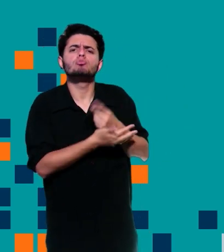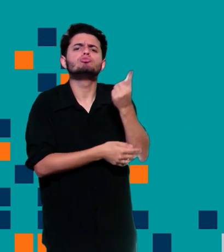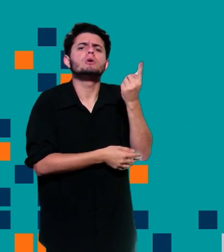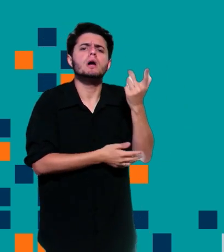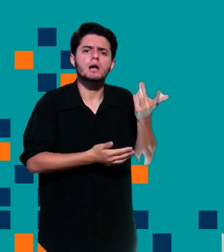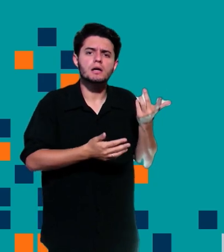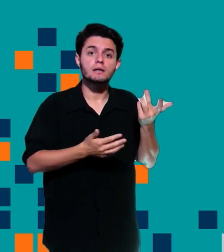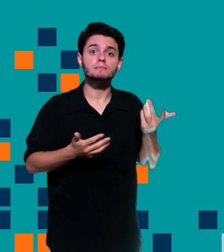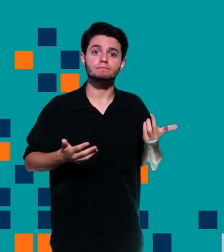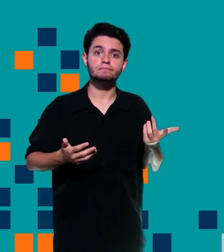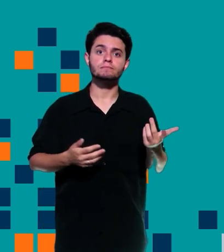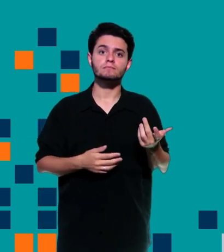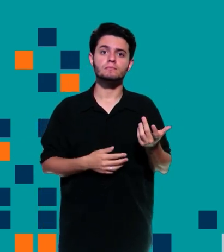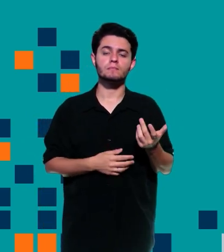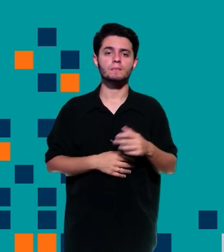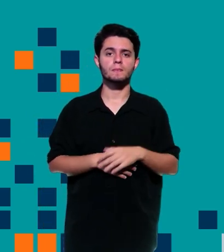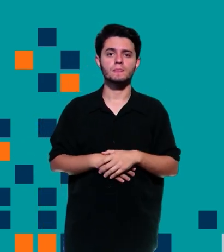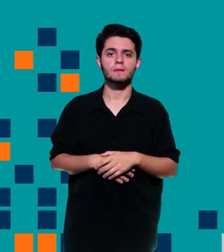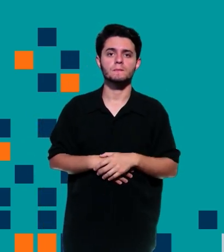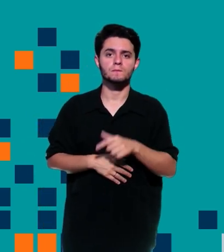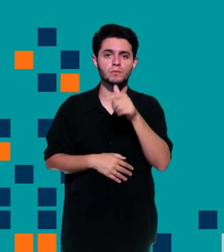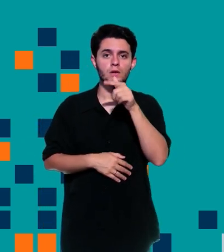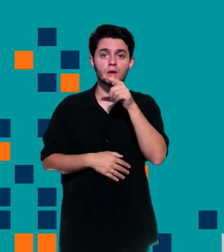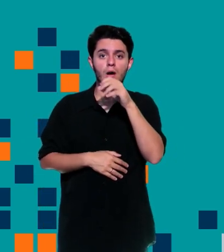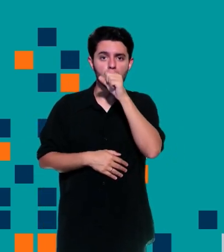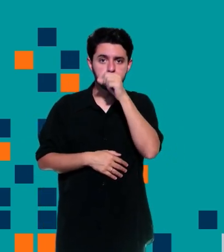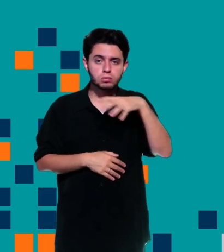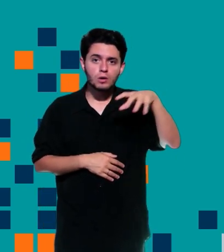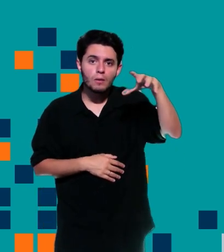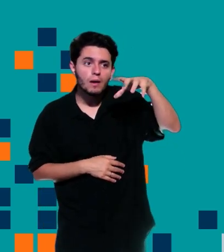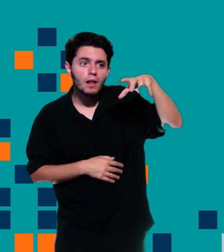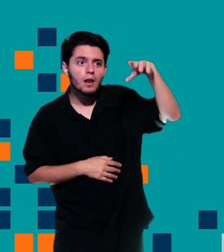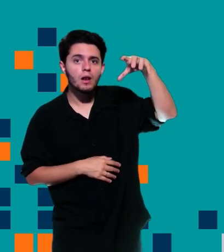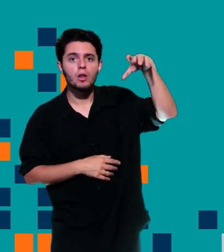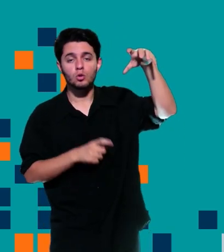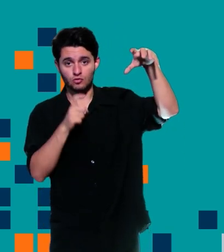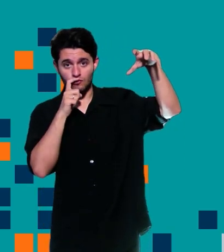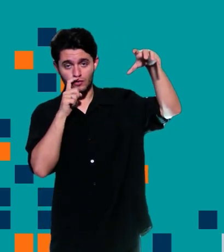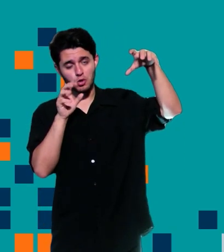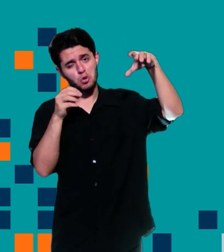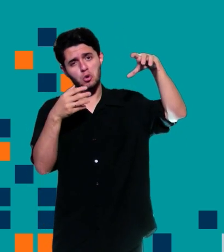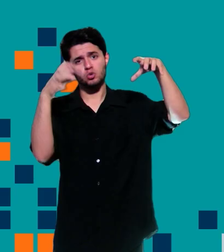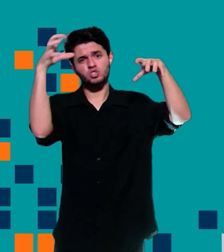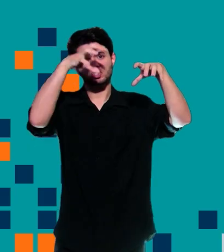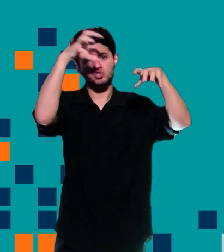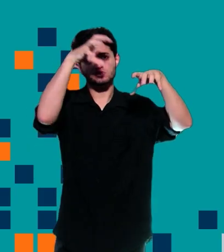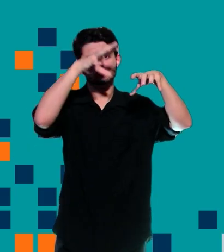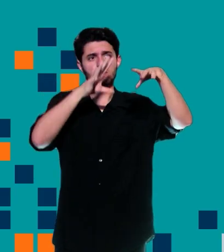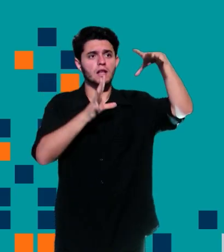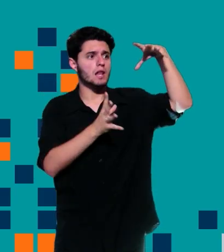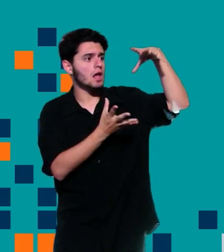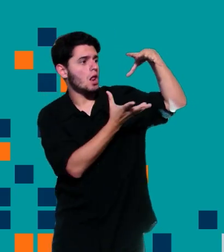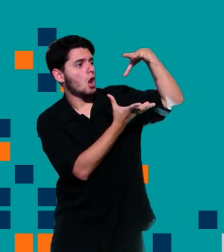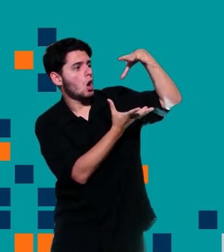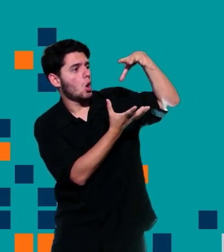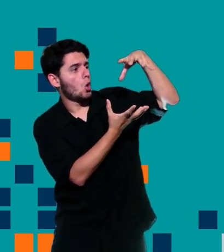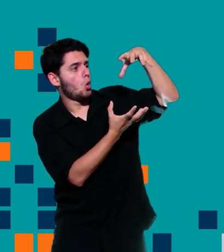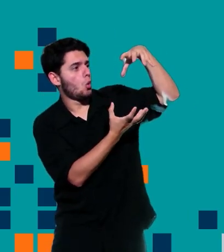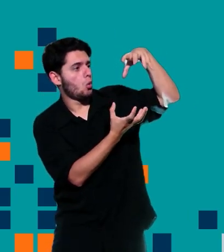o balão, no frio, dia de chuva, ele virava uma rolha e fechava esse implúvio central,